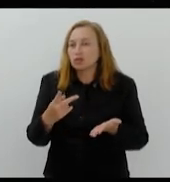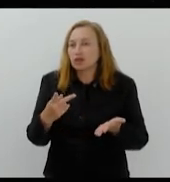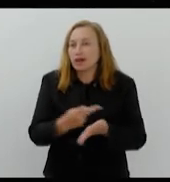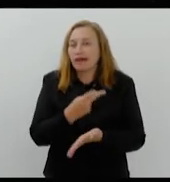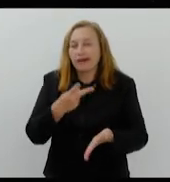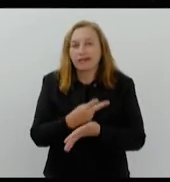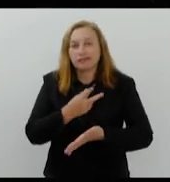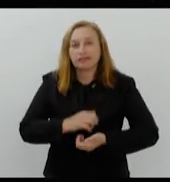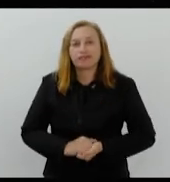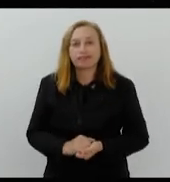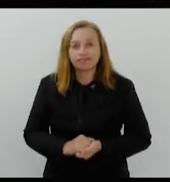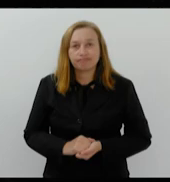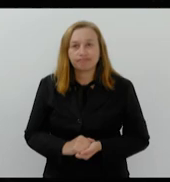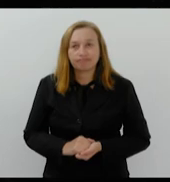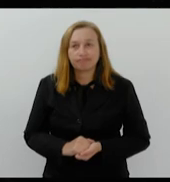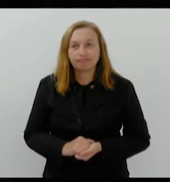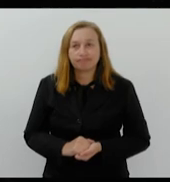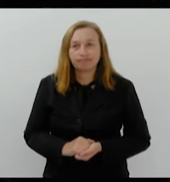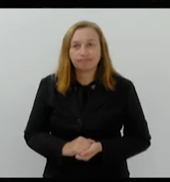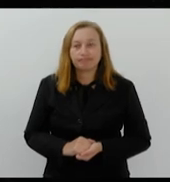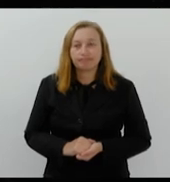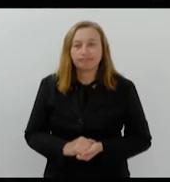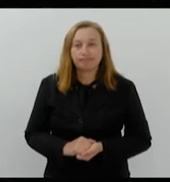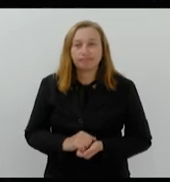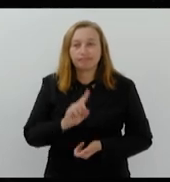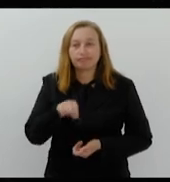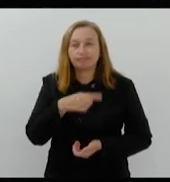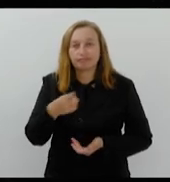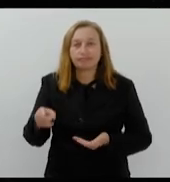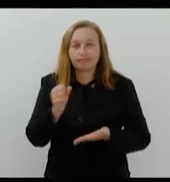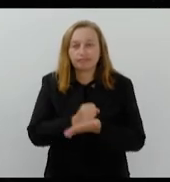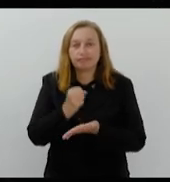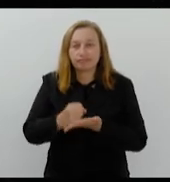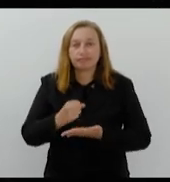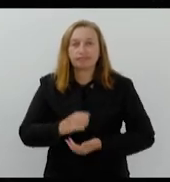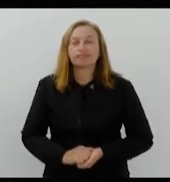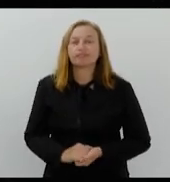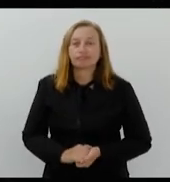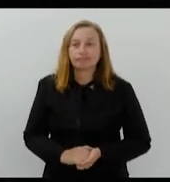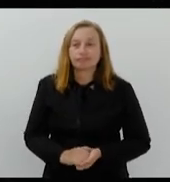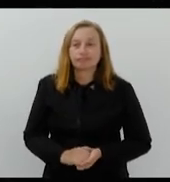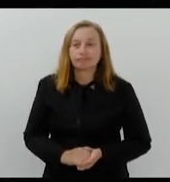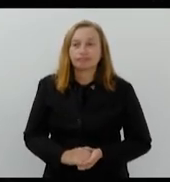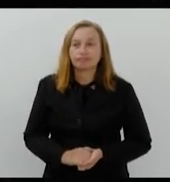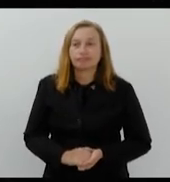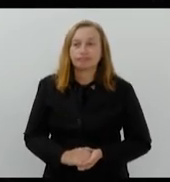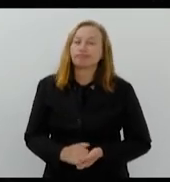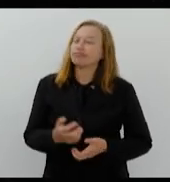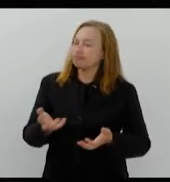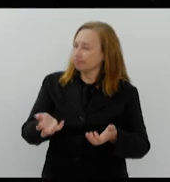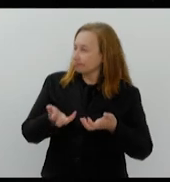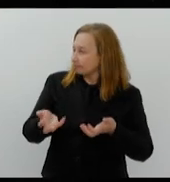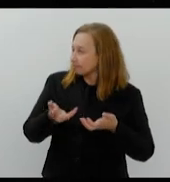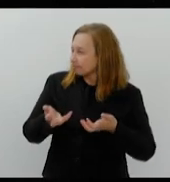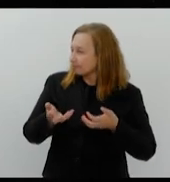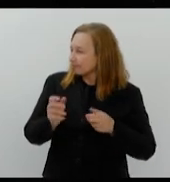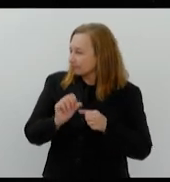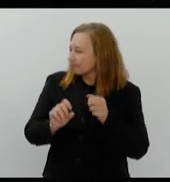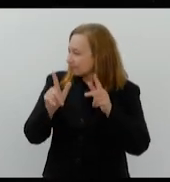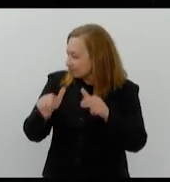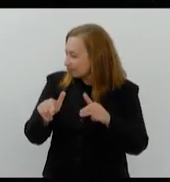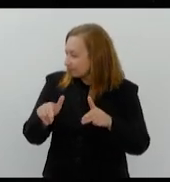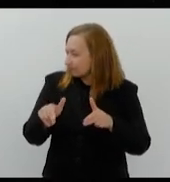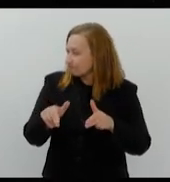irregular. Inclusive, sustou o contrato. E eles querem ir na mesma